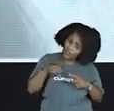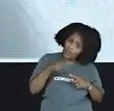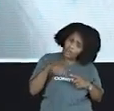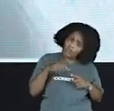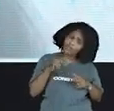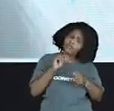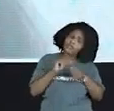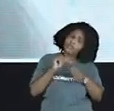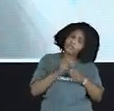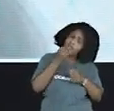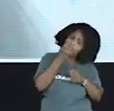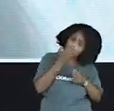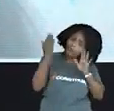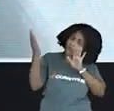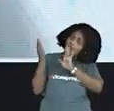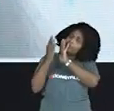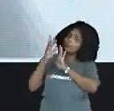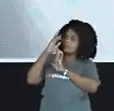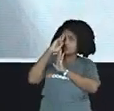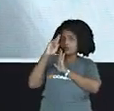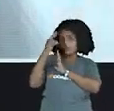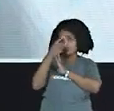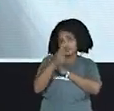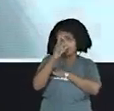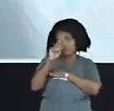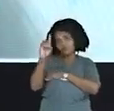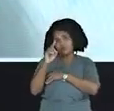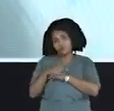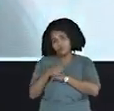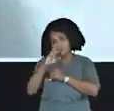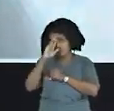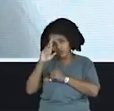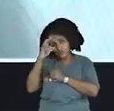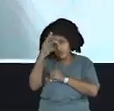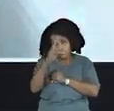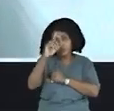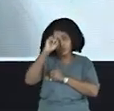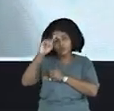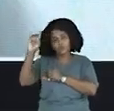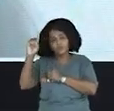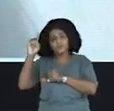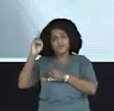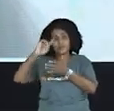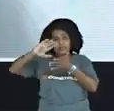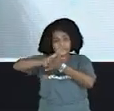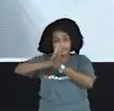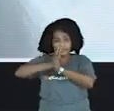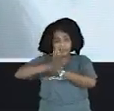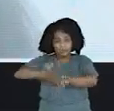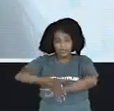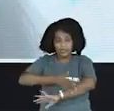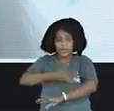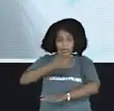o que é bom e certo perante o Senhor o seu Deus o senhor o seu Deus eliminar